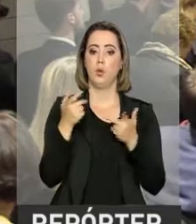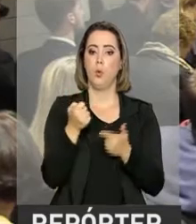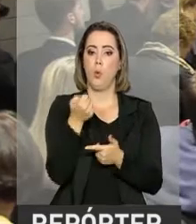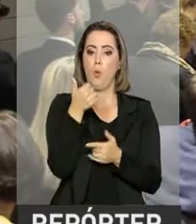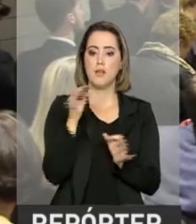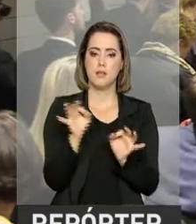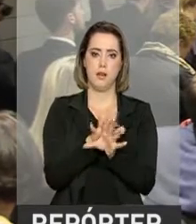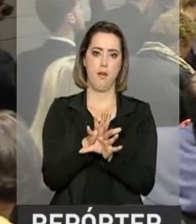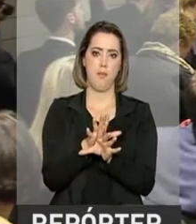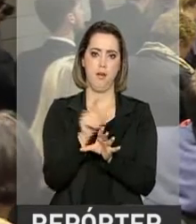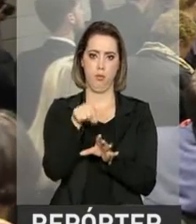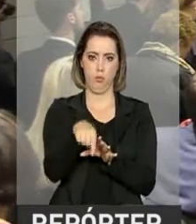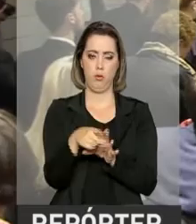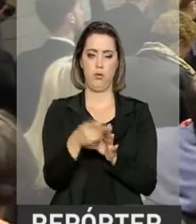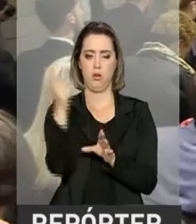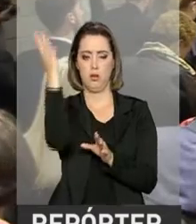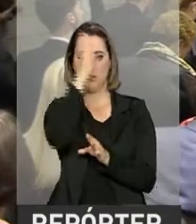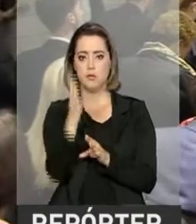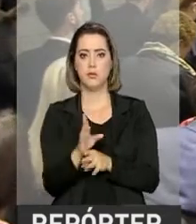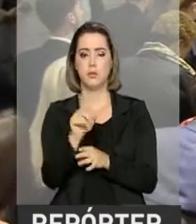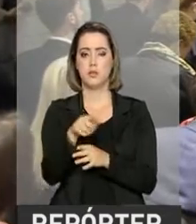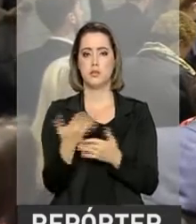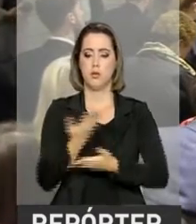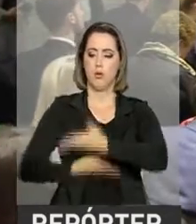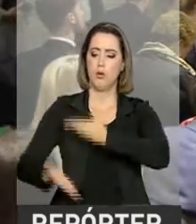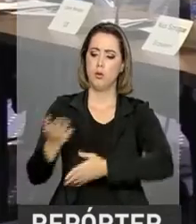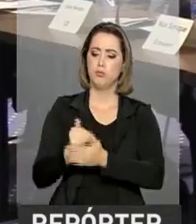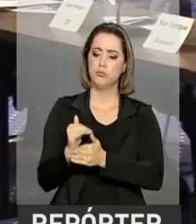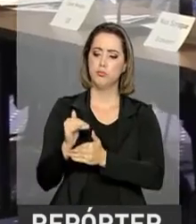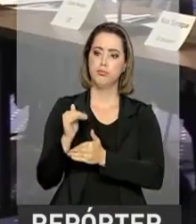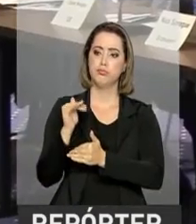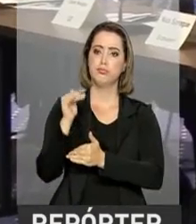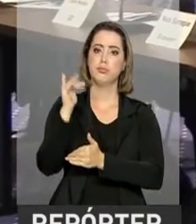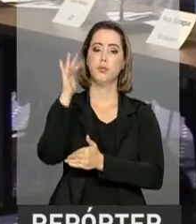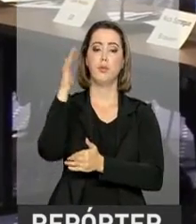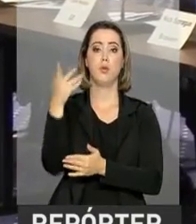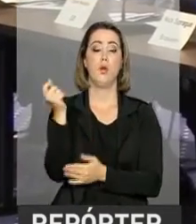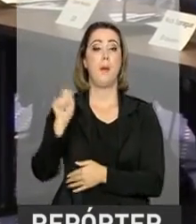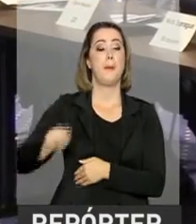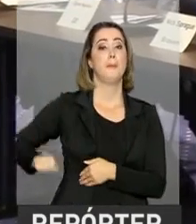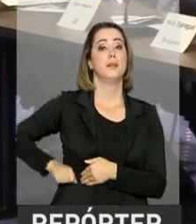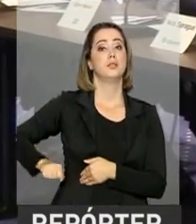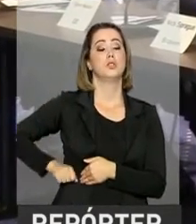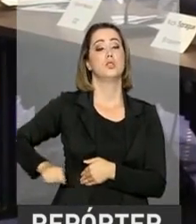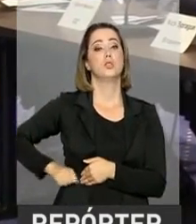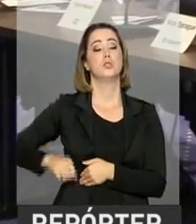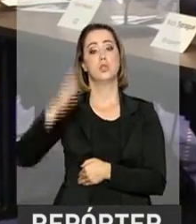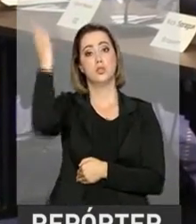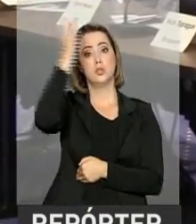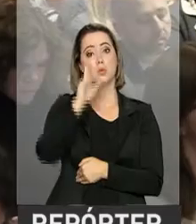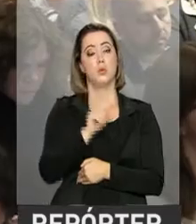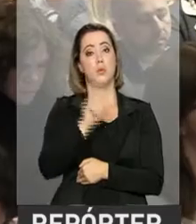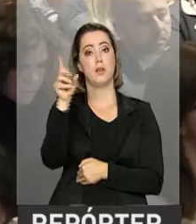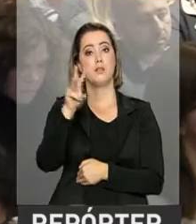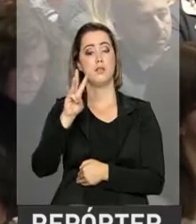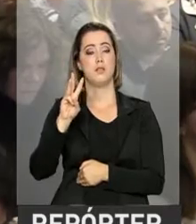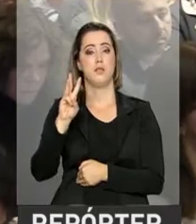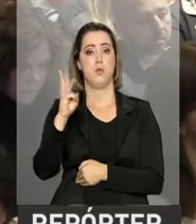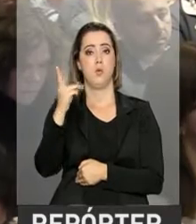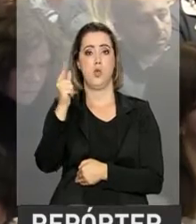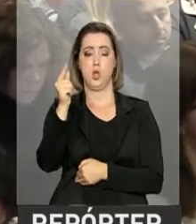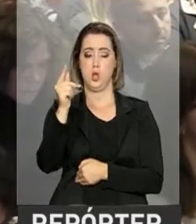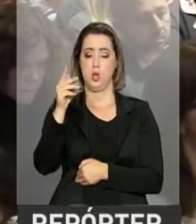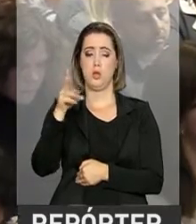e para quê comércio investimentos cresçam ainda mais a embaixada do brasil em mostra então se reuniu com deputados no congresso